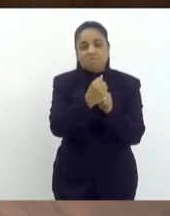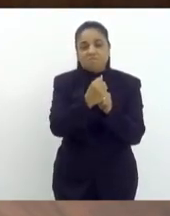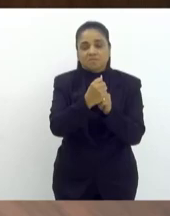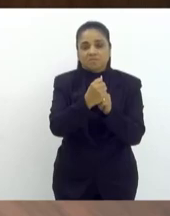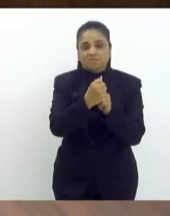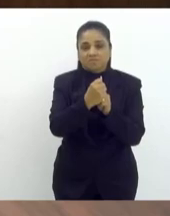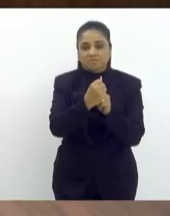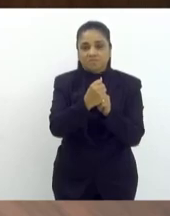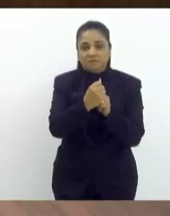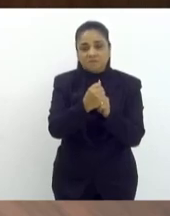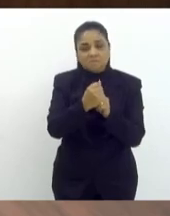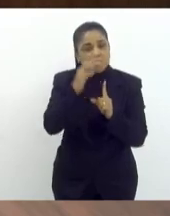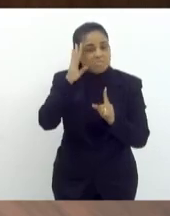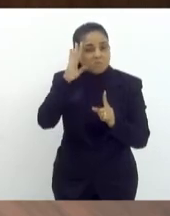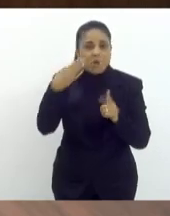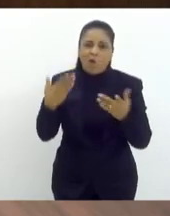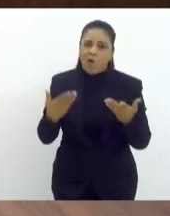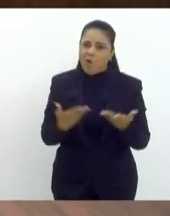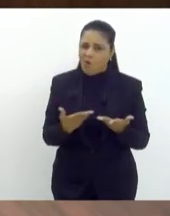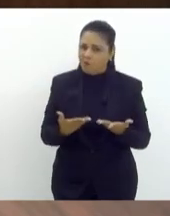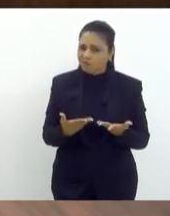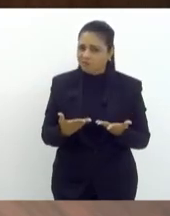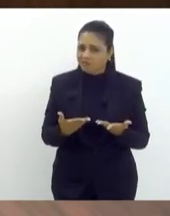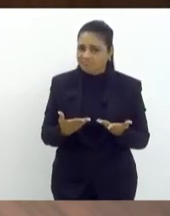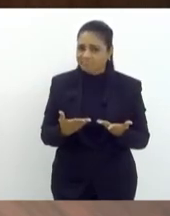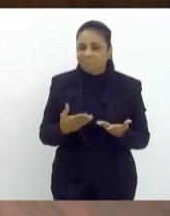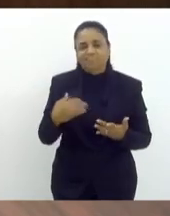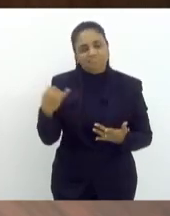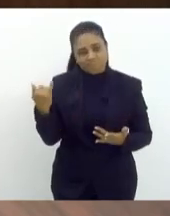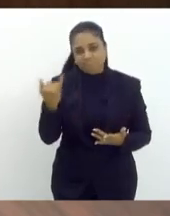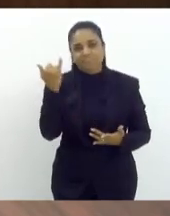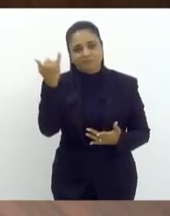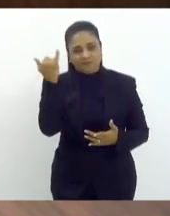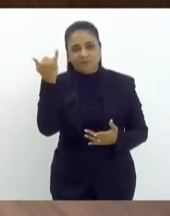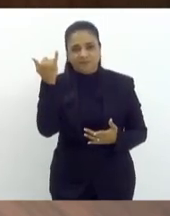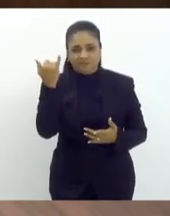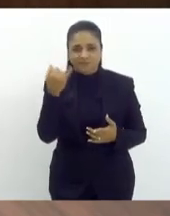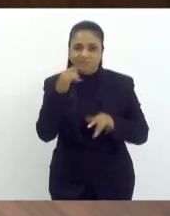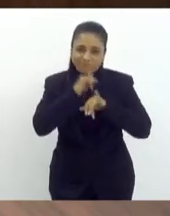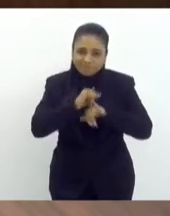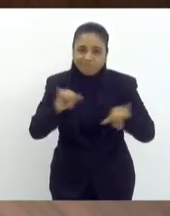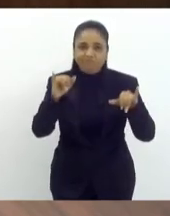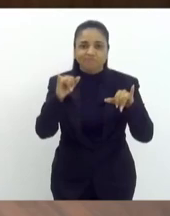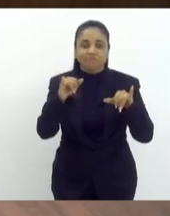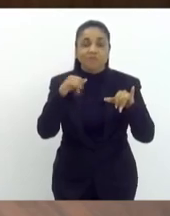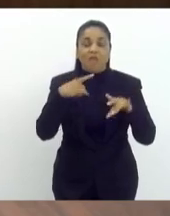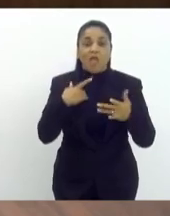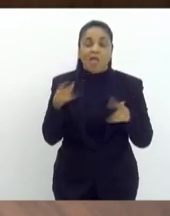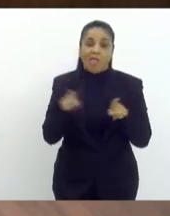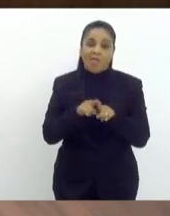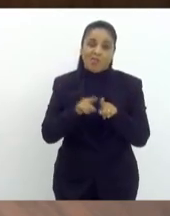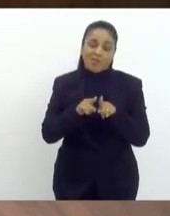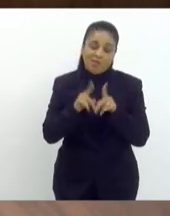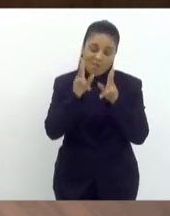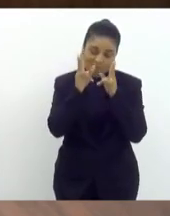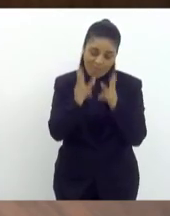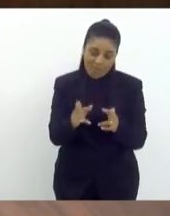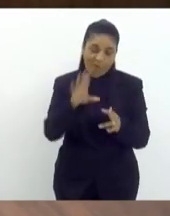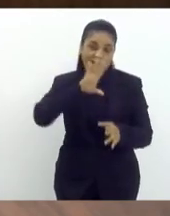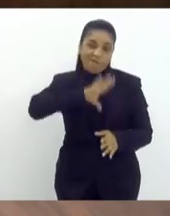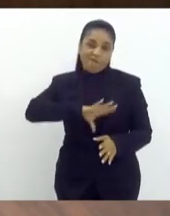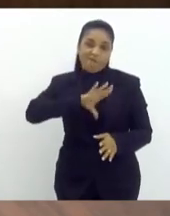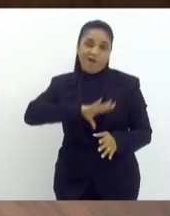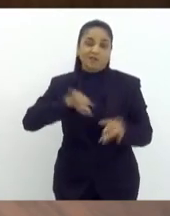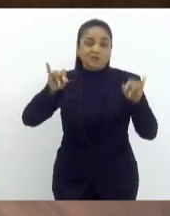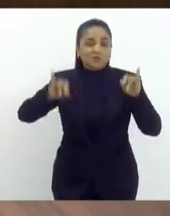nos dias de hoje então acho que isso é muito importante eu também como vascaína sofri para ver